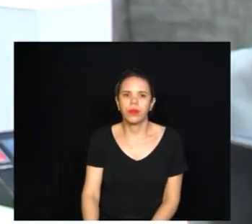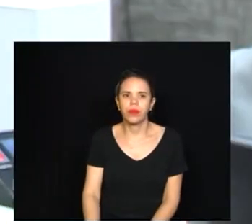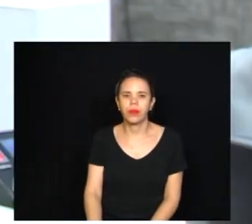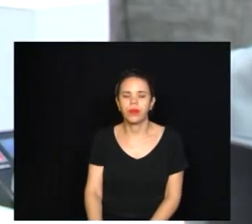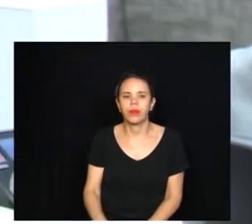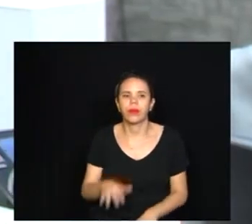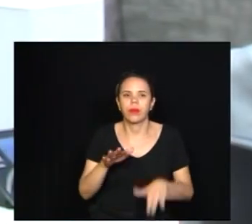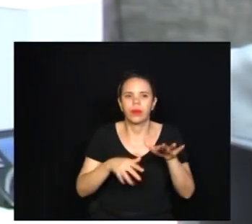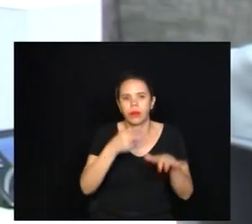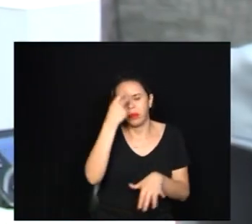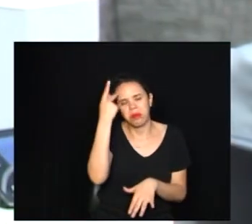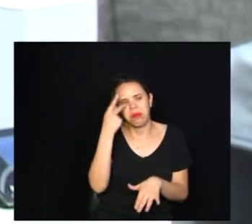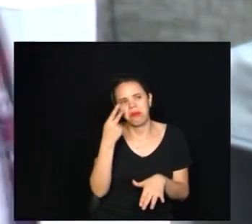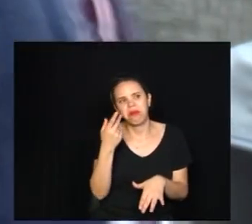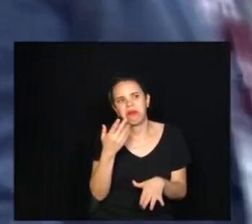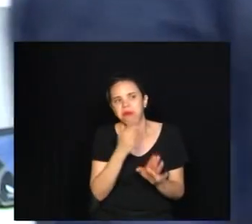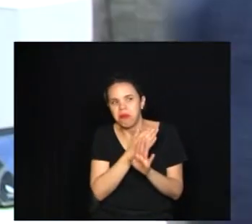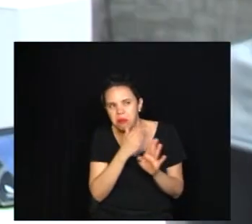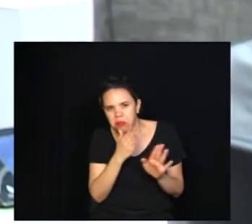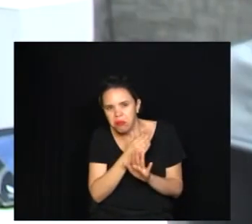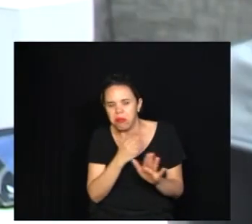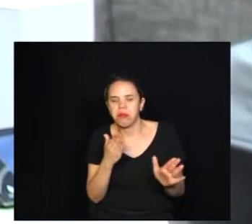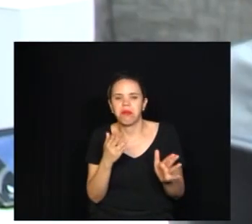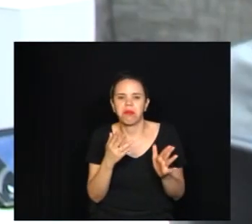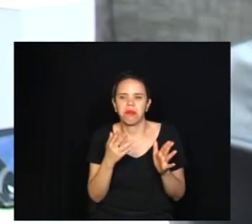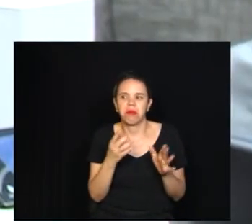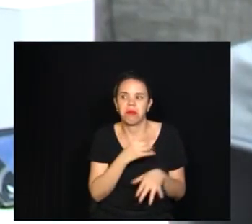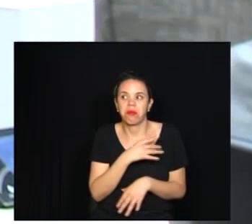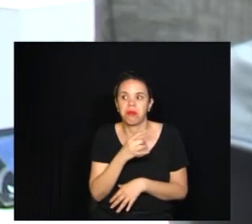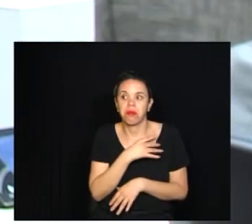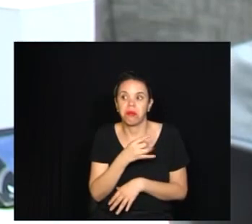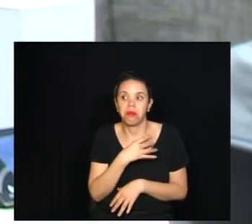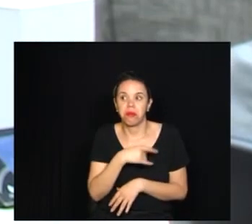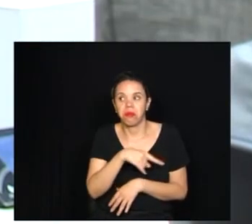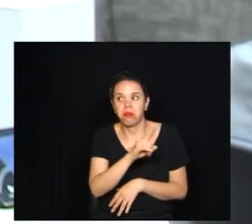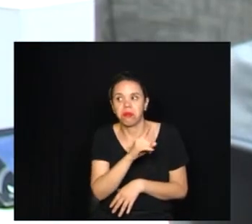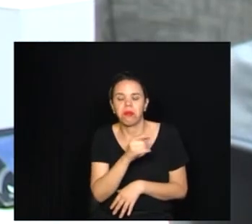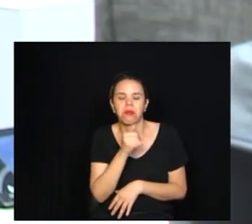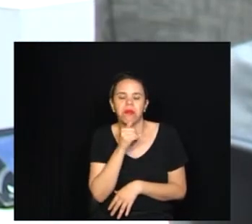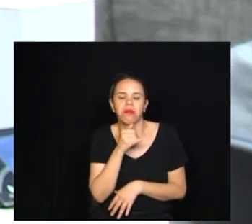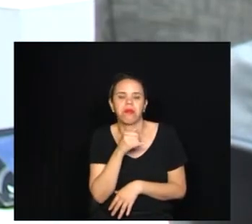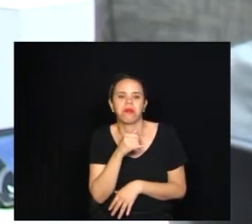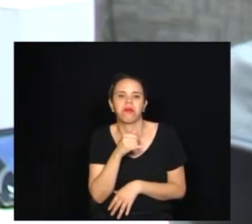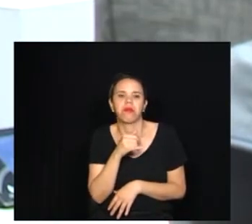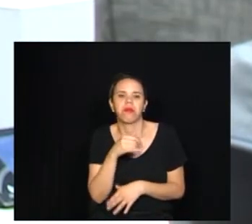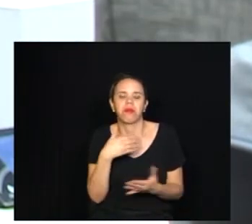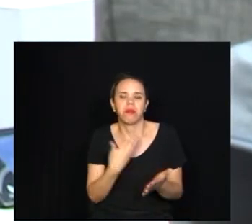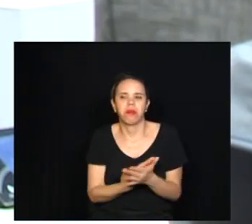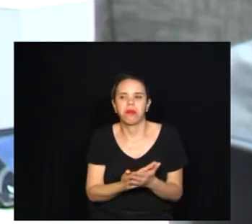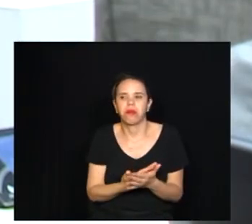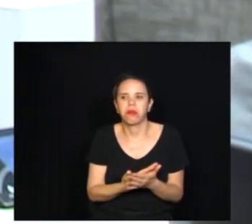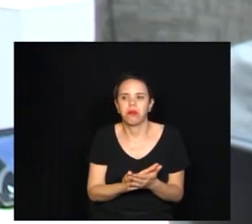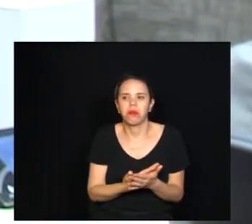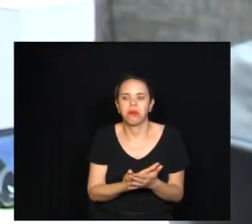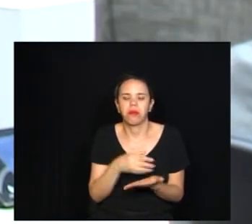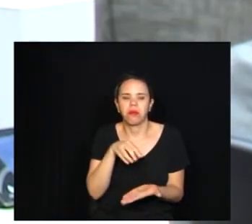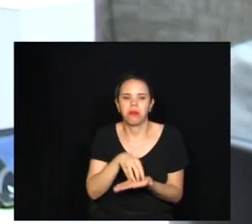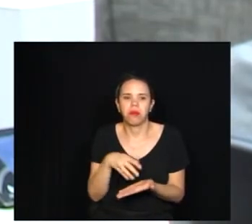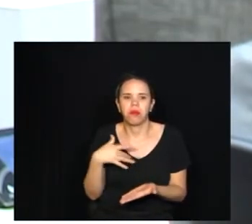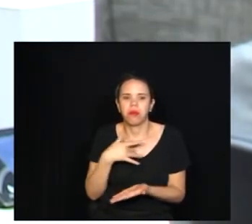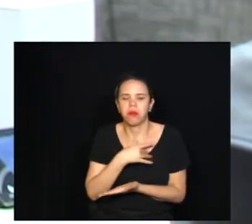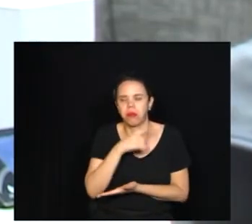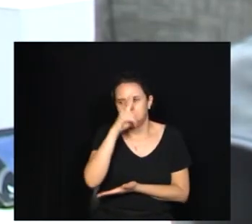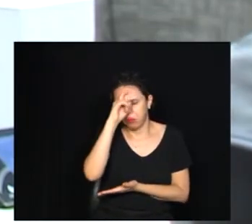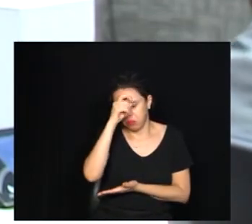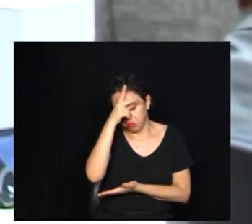Às vezes as pessoas têm receio, as pessoas ficam com medo de, inclusive, ir até ao posto de saúde, a um